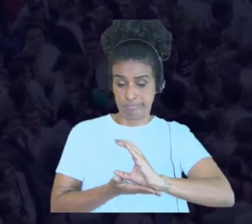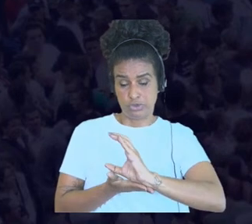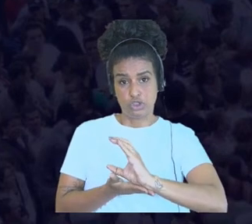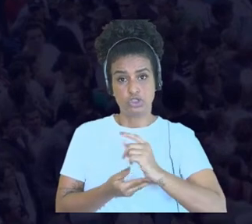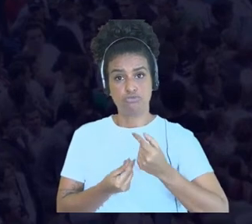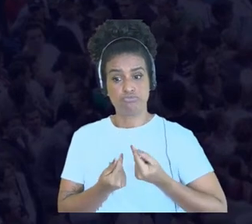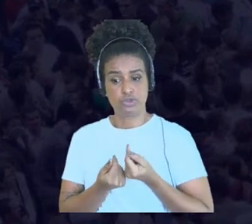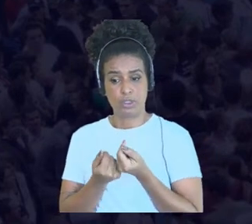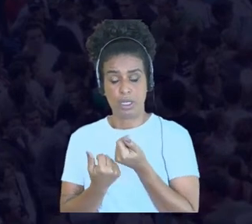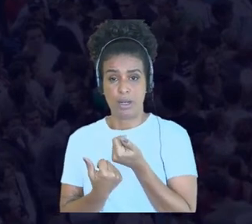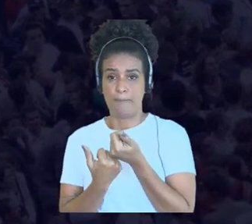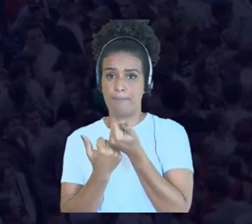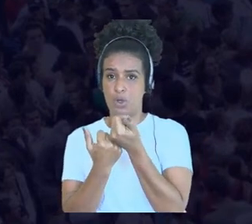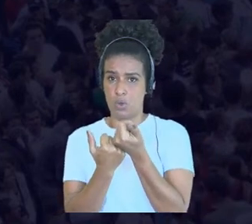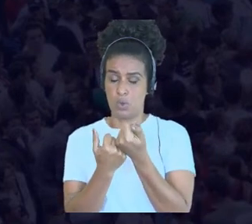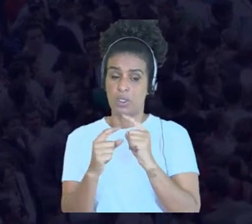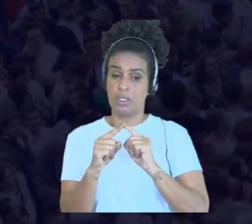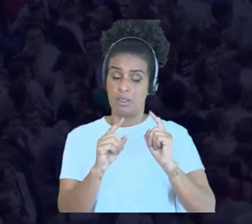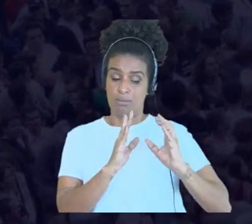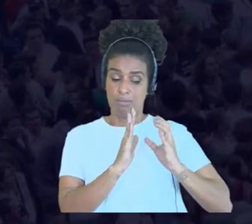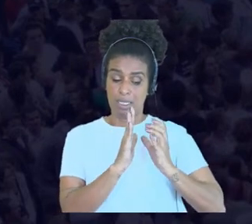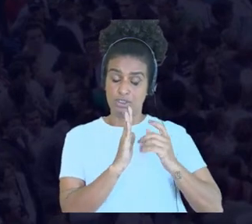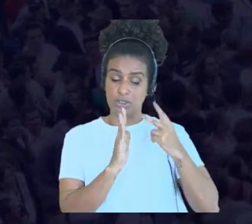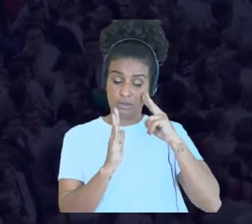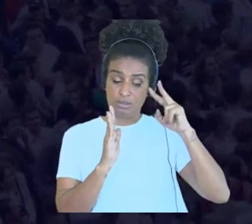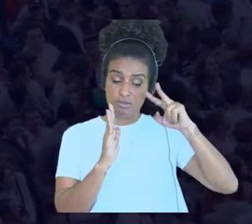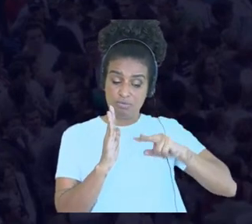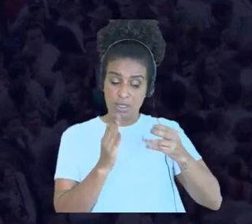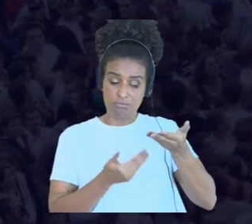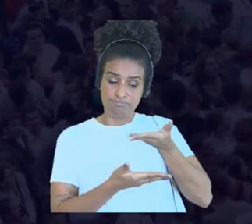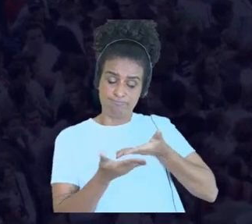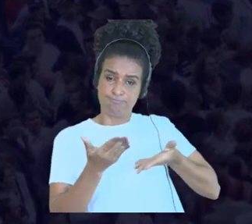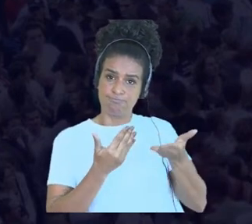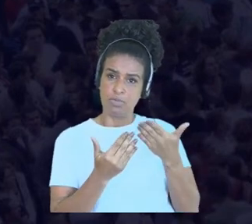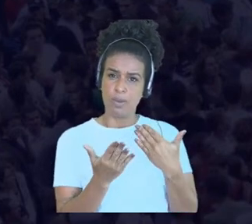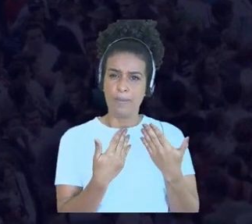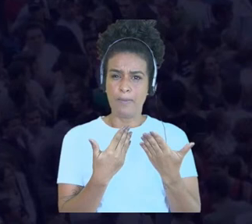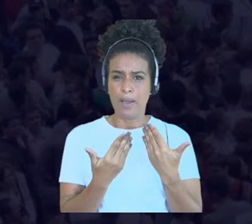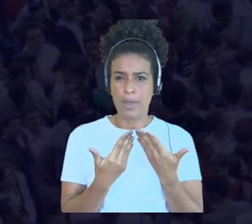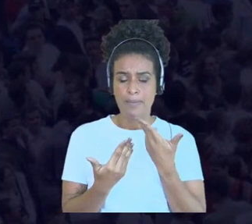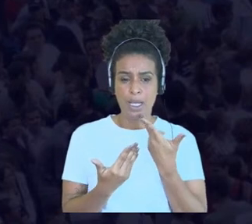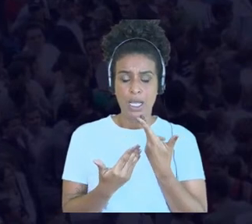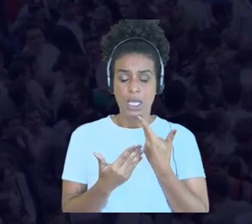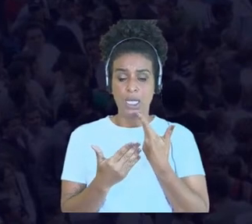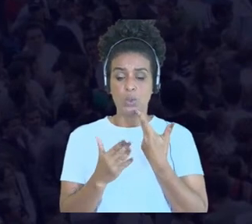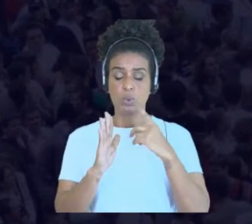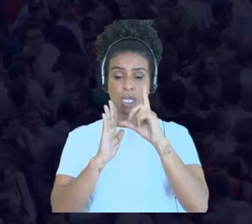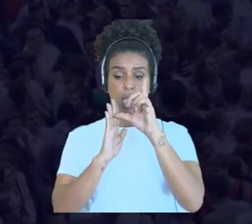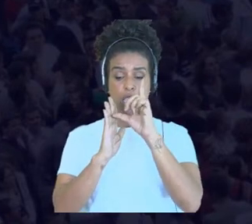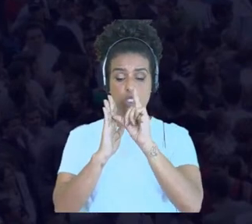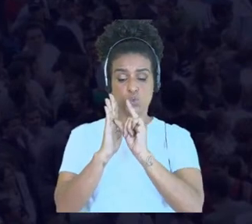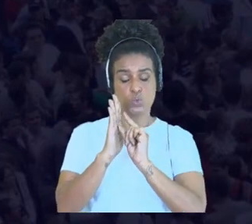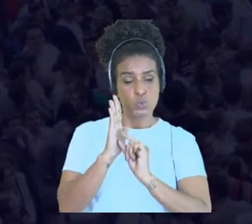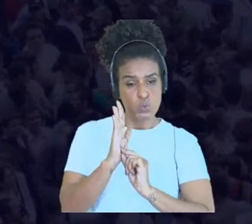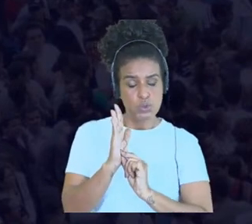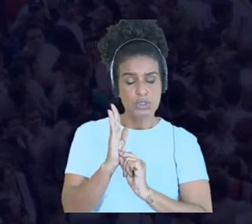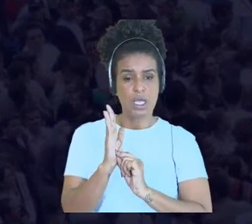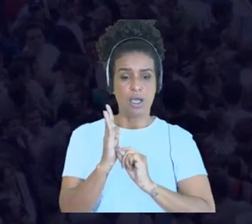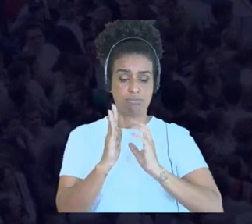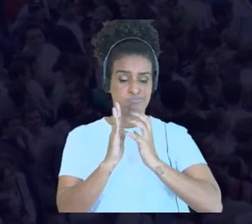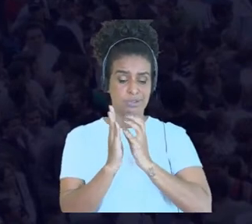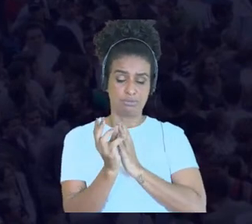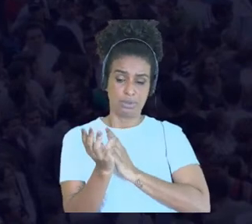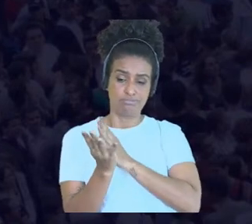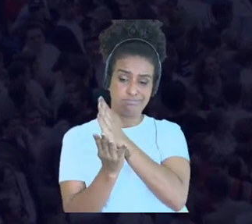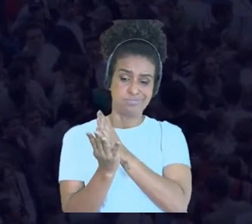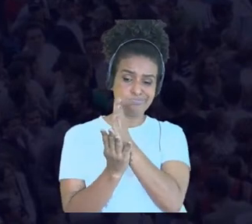E provavelmente é desses partidos que a gente vai começar a conversar nessa redução da fragmentação partidária